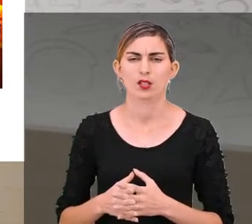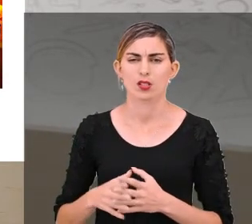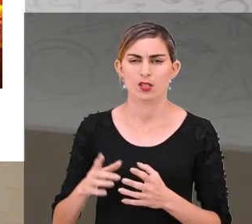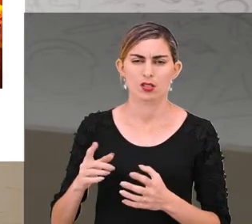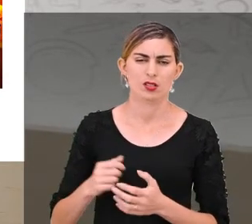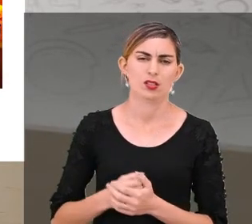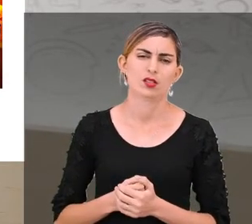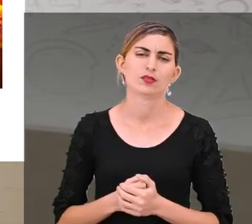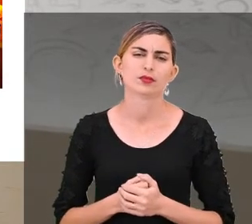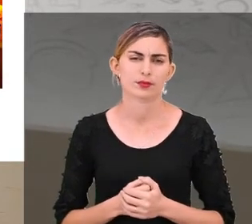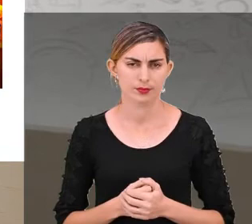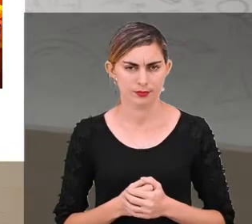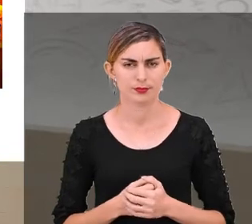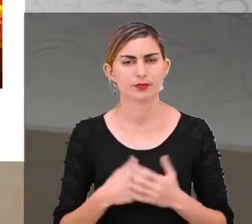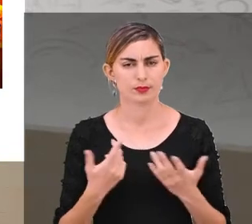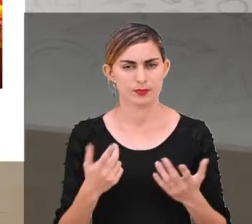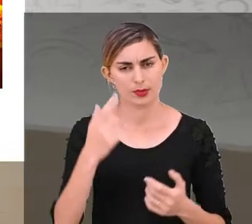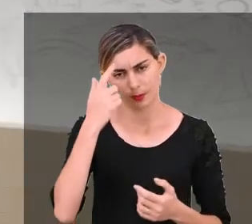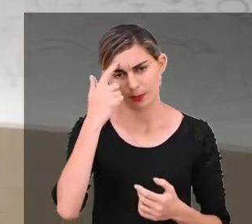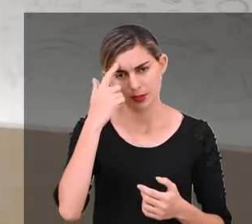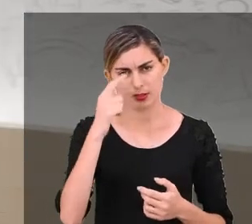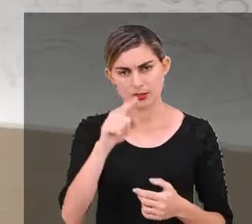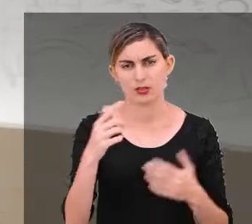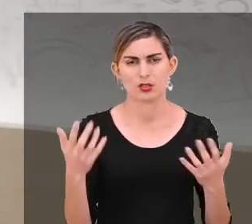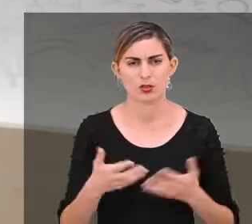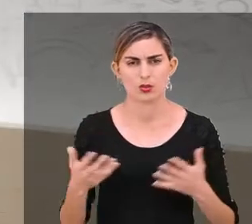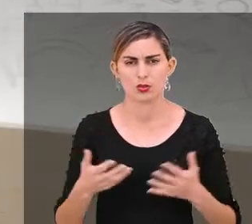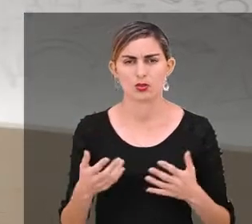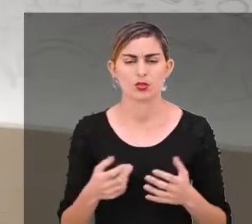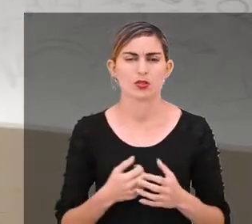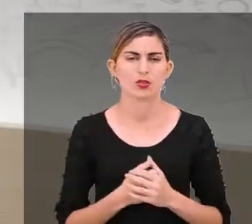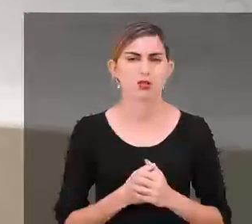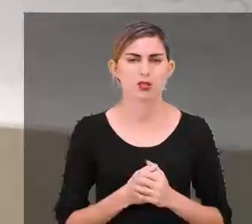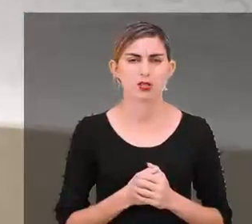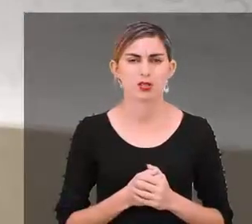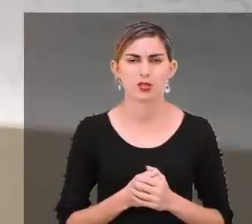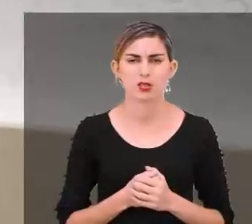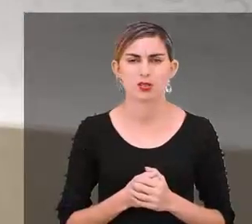está ressaltado. Pense aí agora.